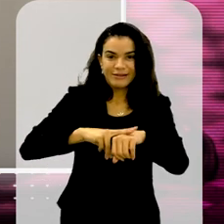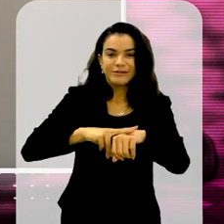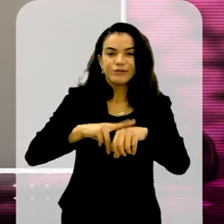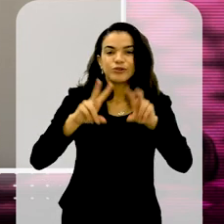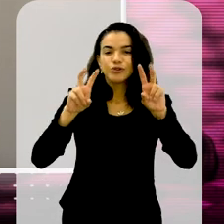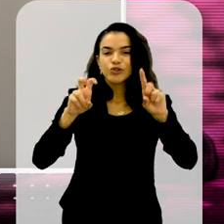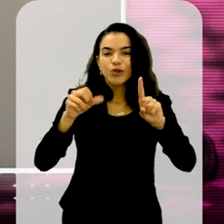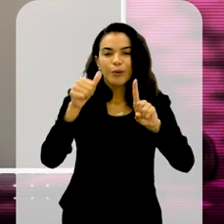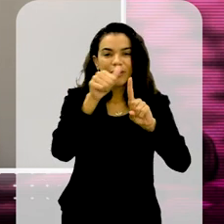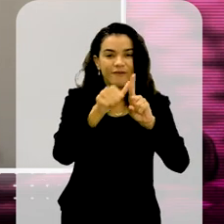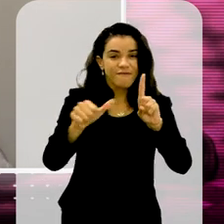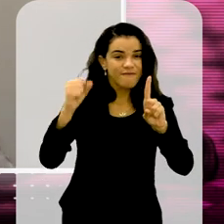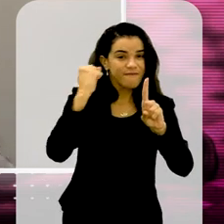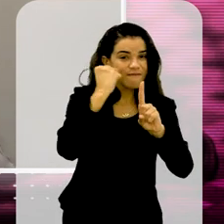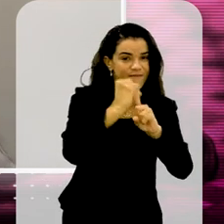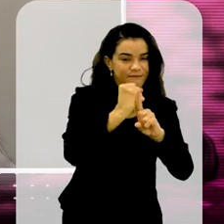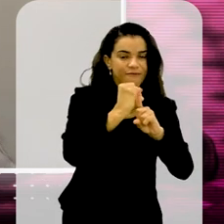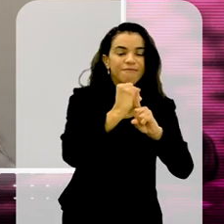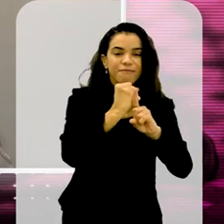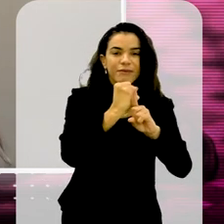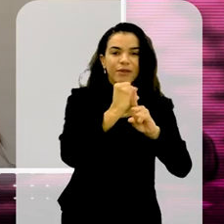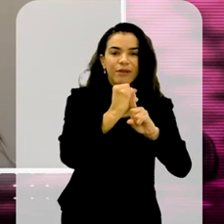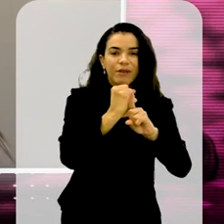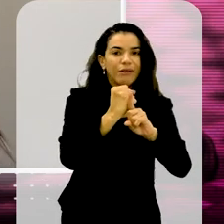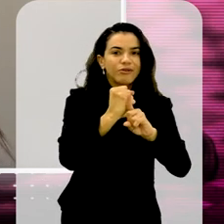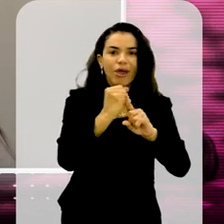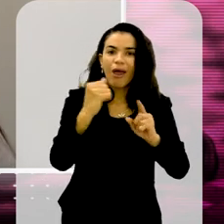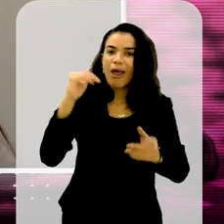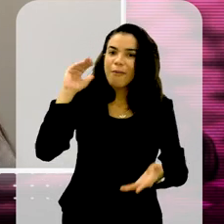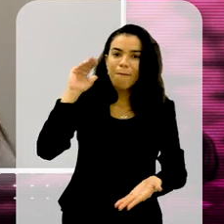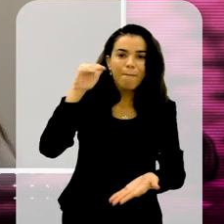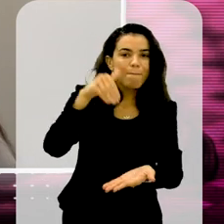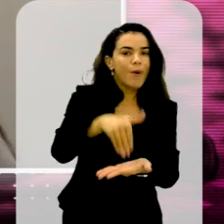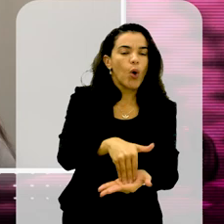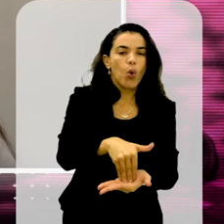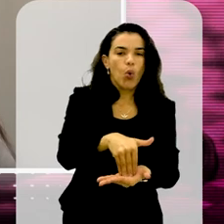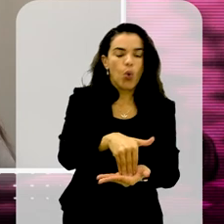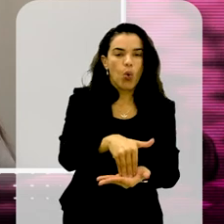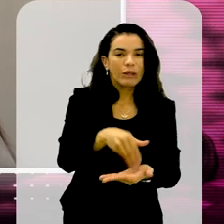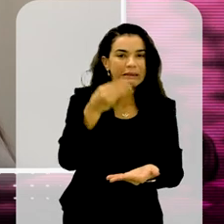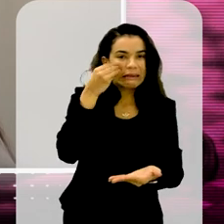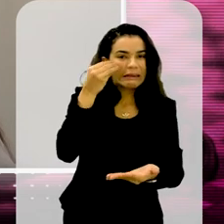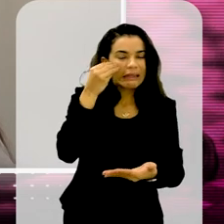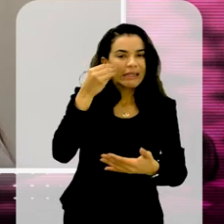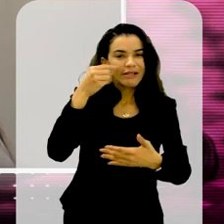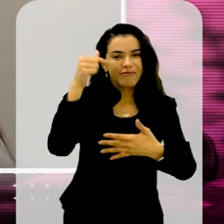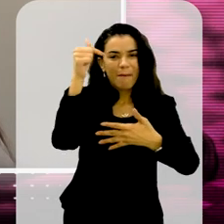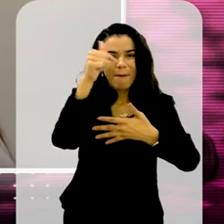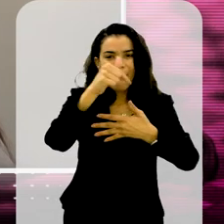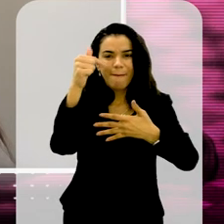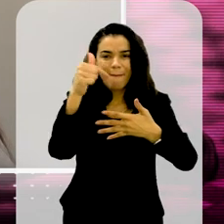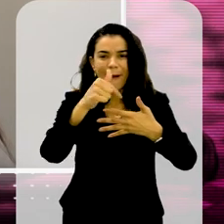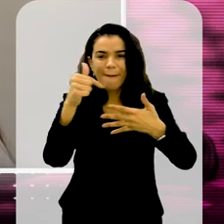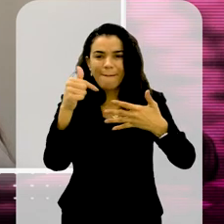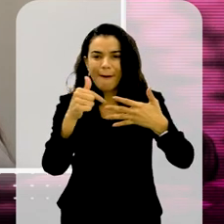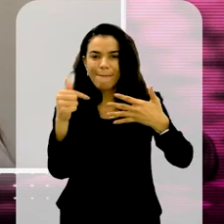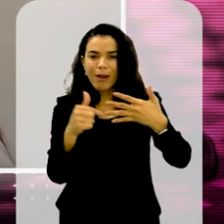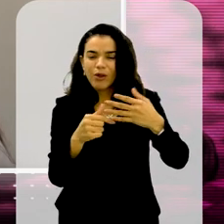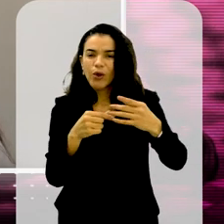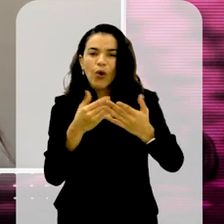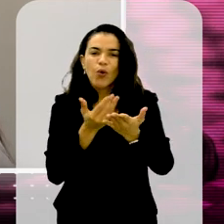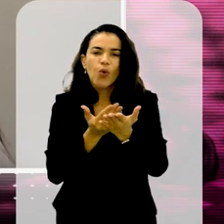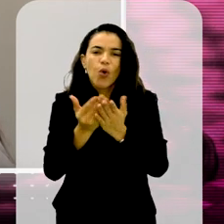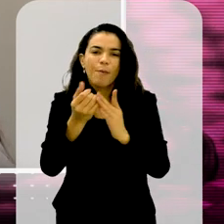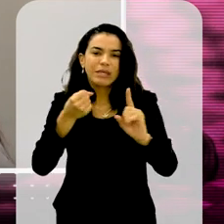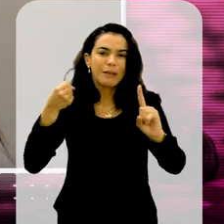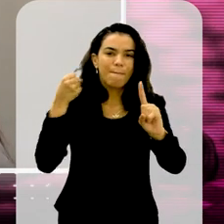dos altos índices de feminicídio, mas o feminicídio, infelizmente, é o final de uma série de agressões, que nunca começa com